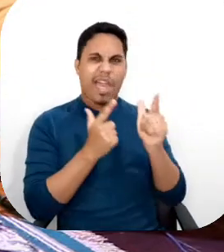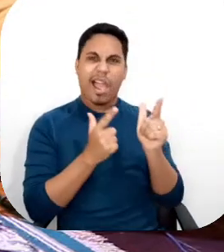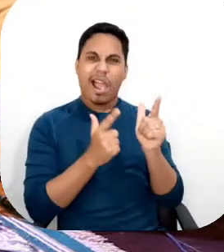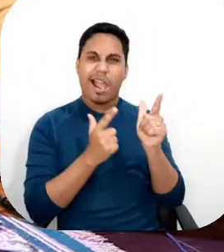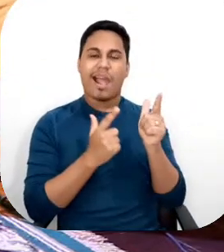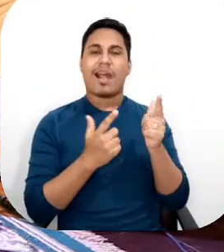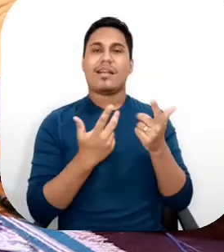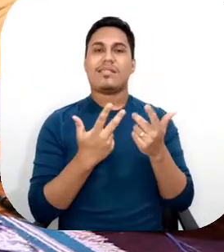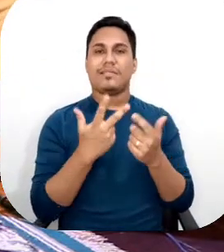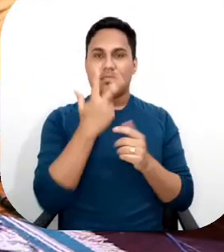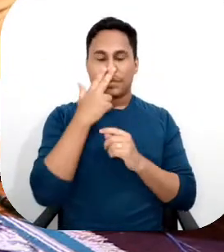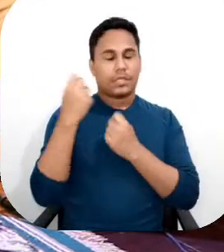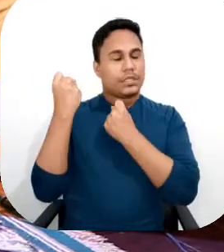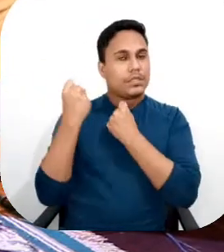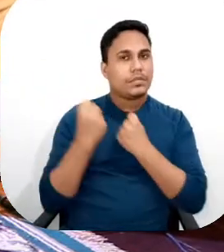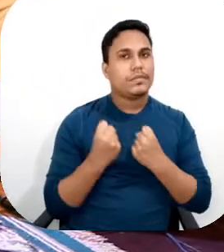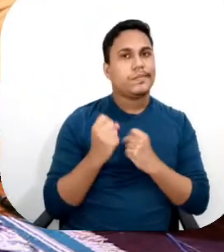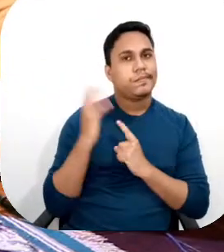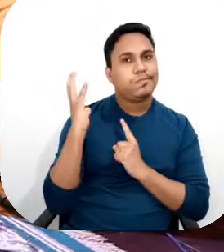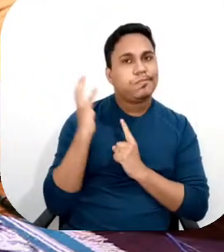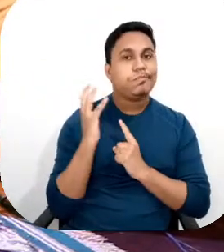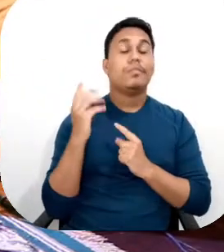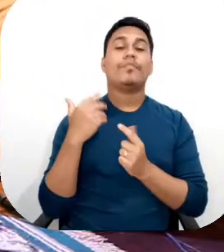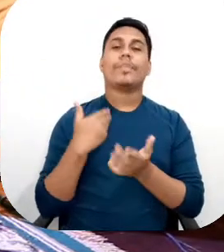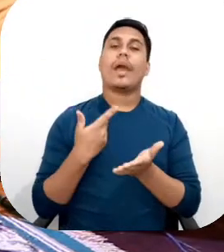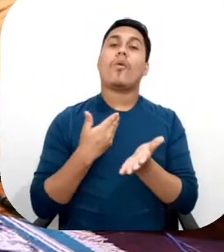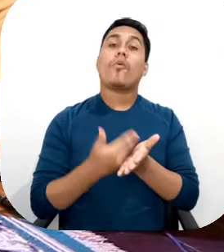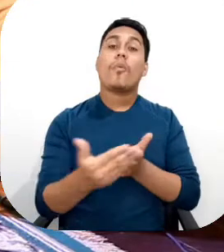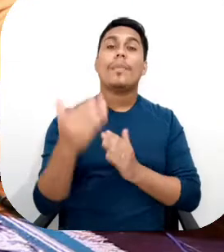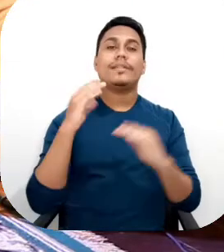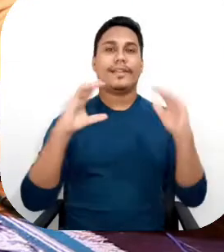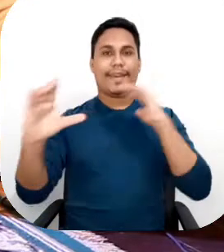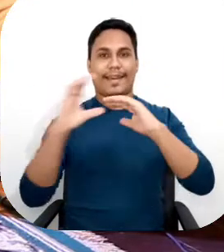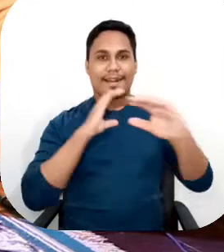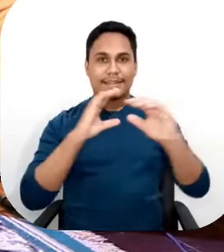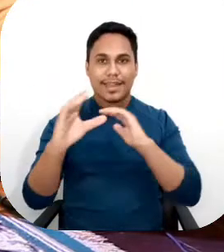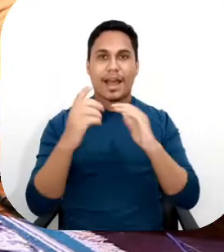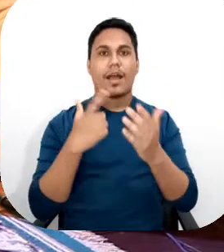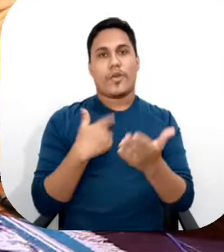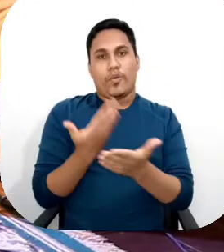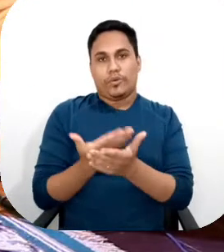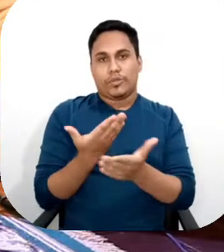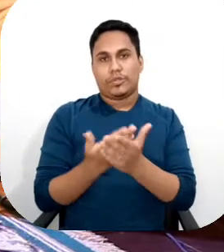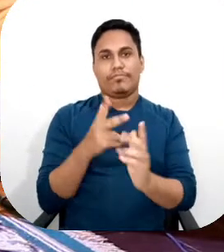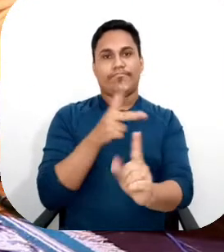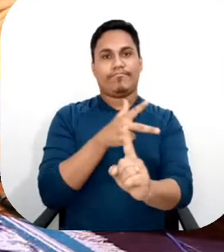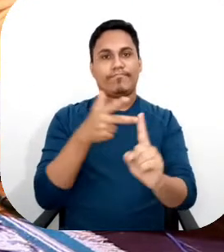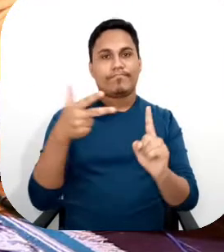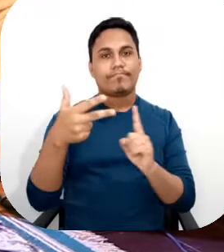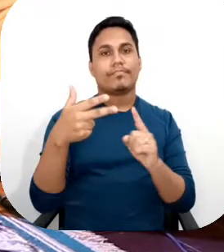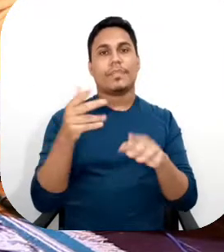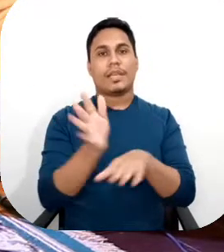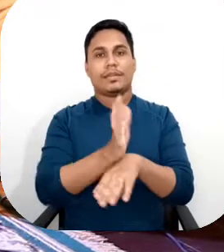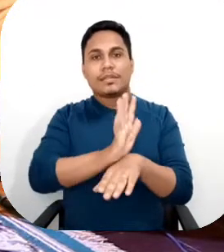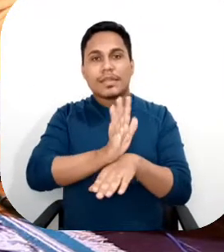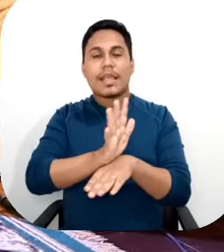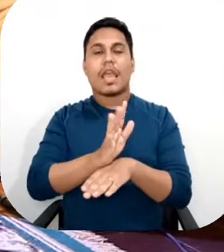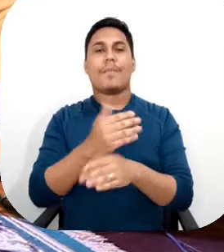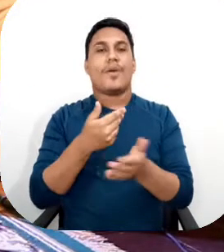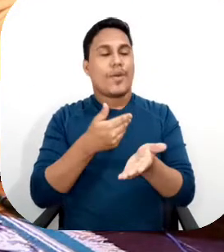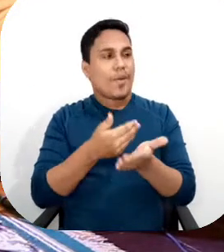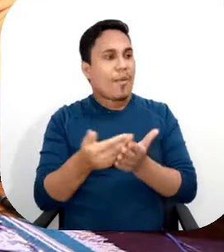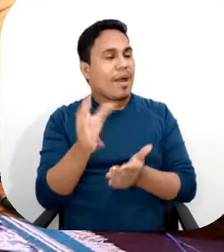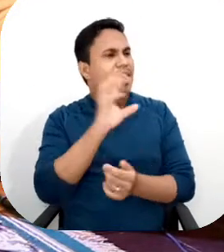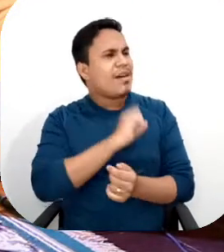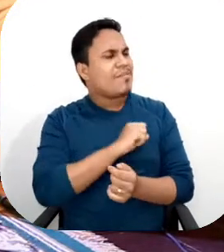e era uma pressão muito grande. E aí comecei a cantar do canto, fui estudar audiovisual e cinema, comecei a me interessar por